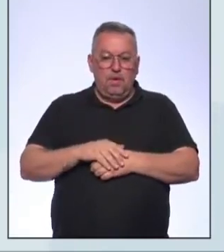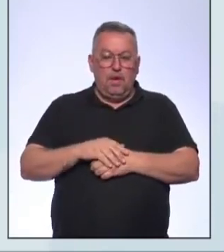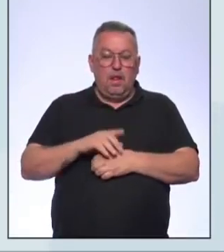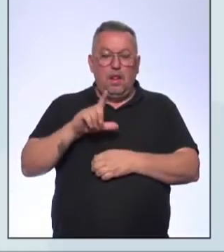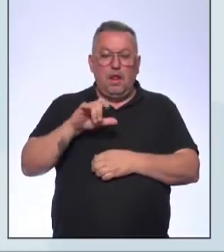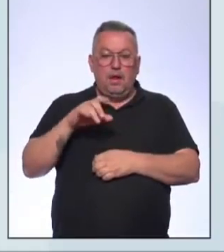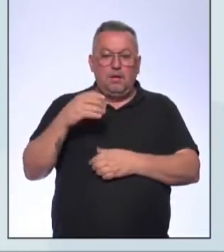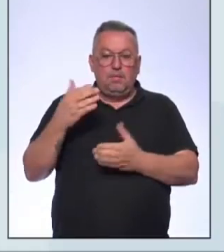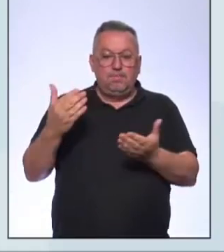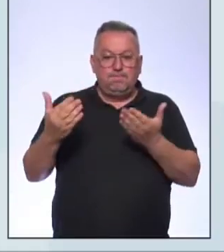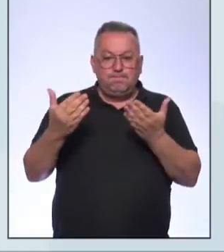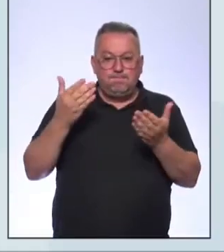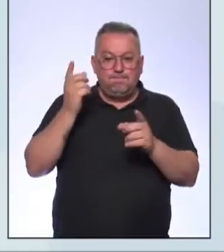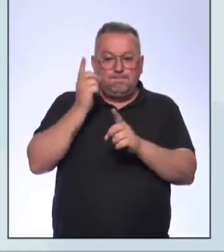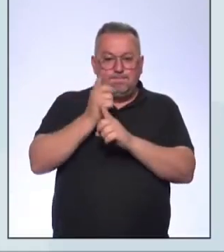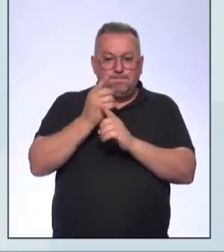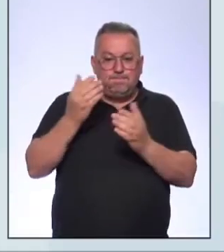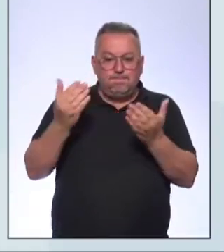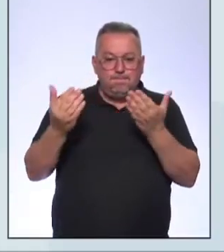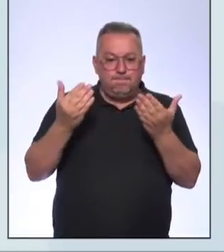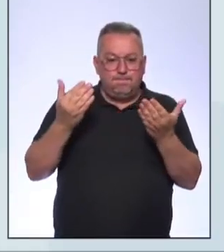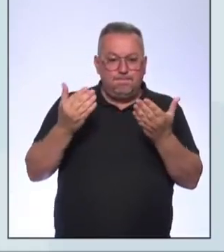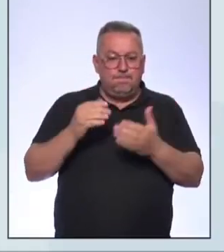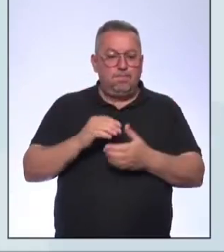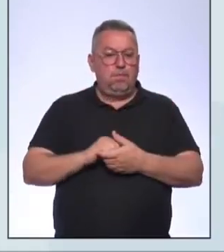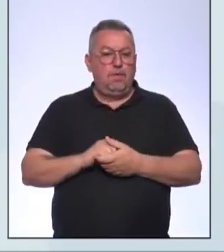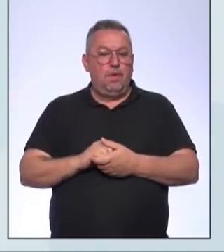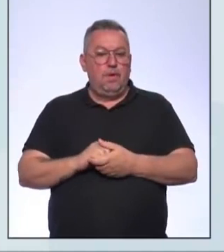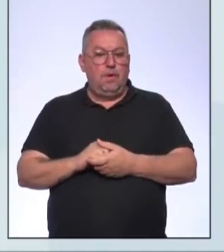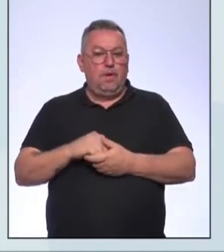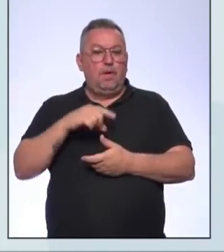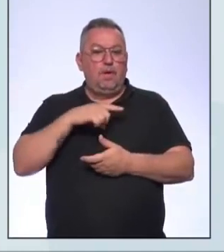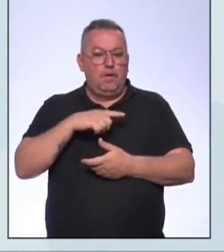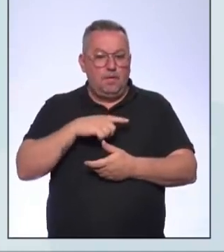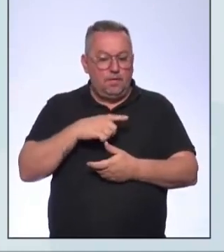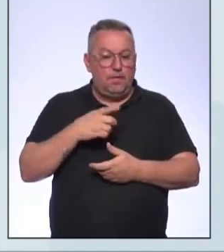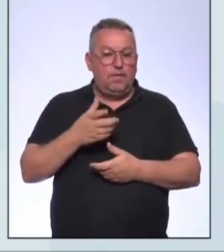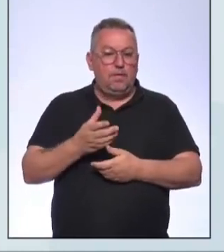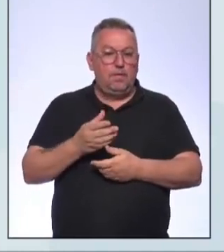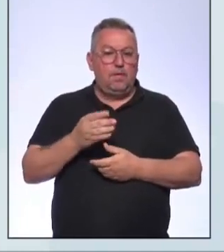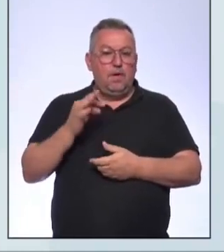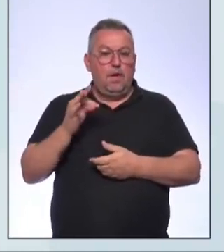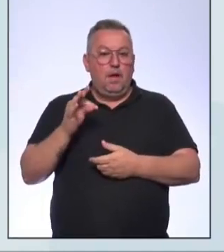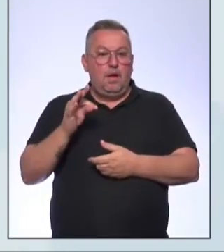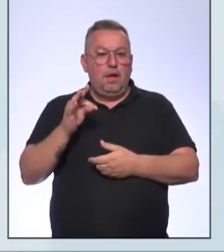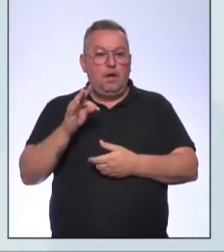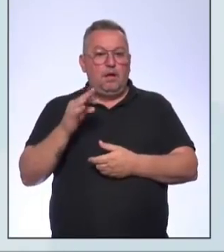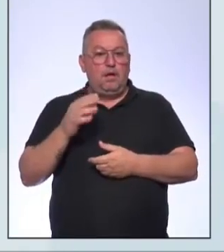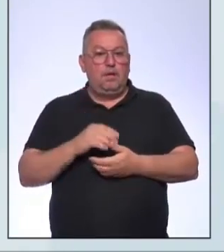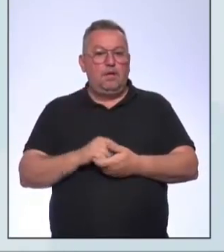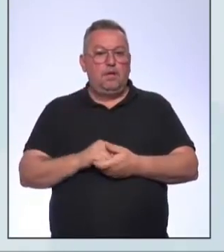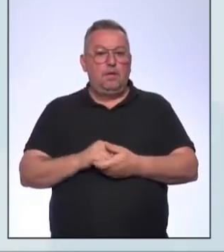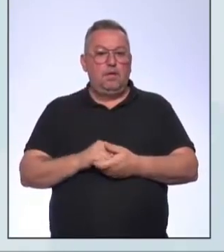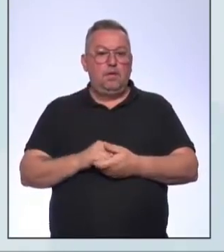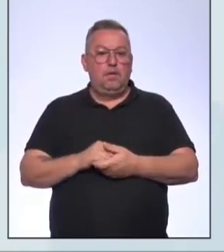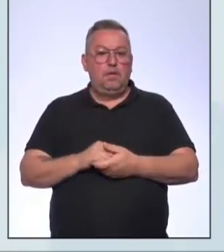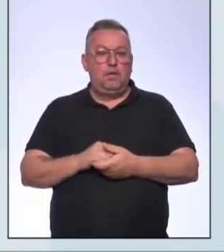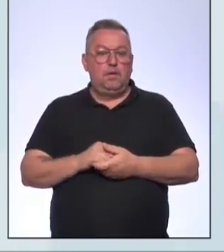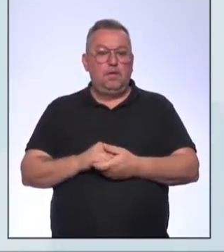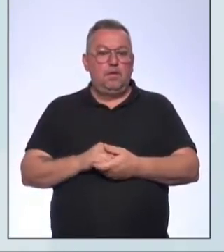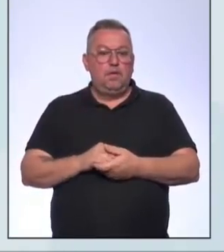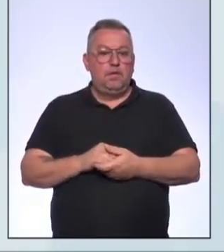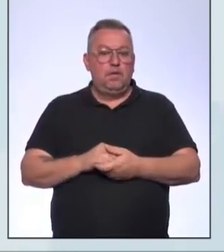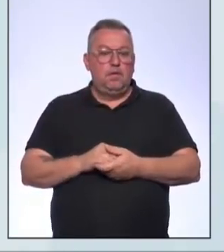comparar. Acharam alguma coisa como a outra. Então, a 3 tinha que ser treasure e a 4 teria que ser gold,